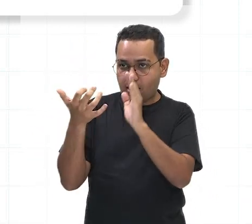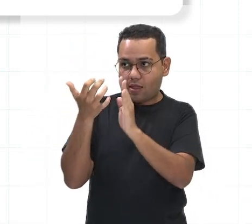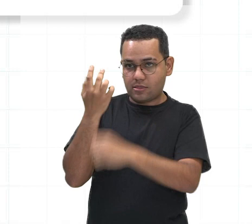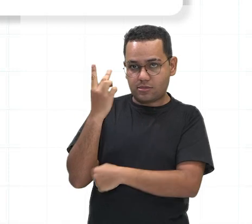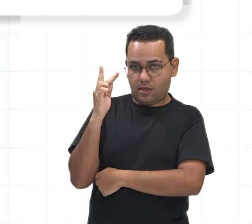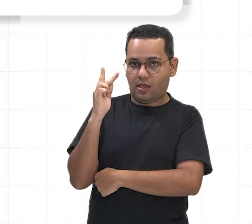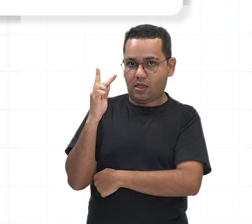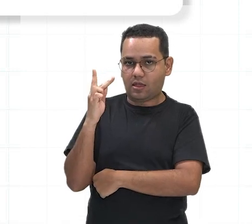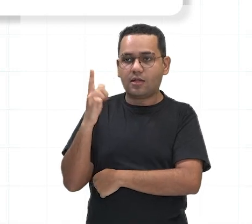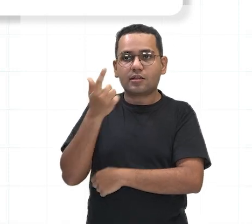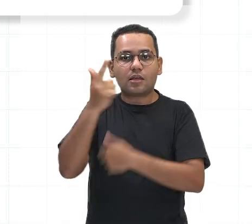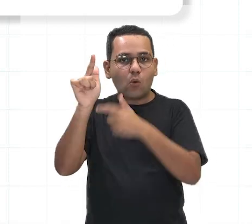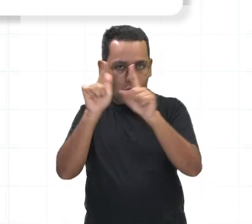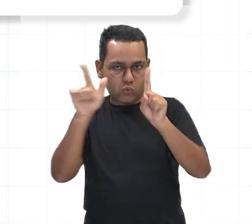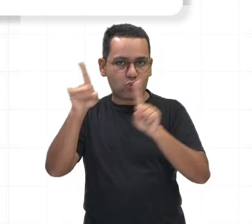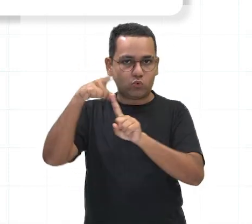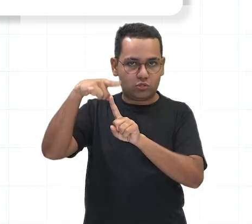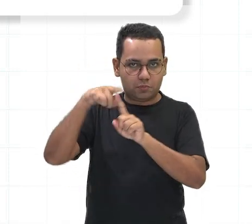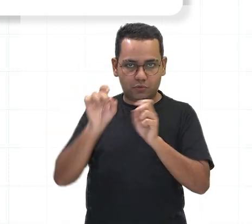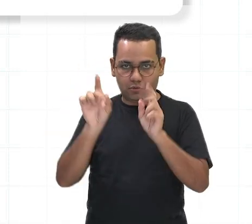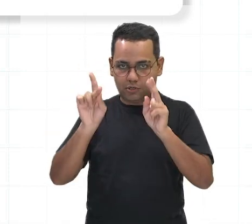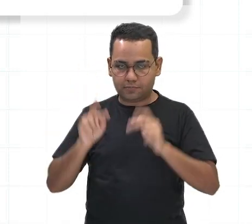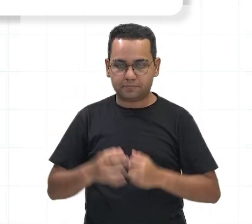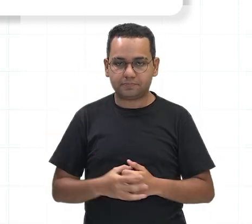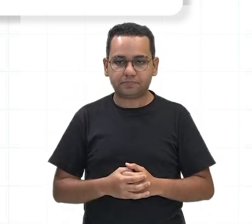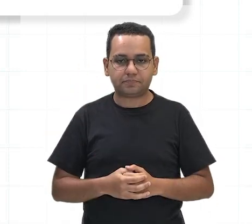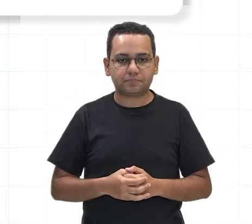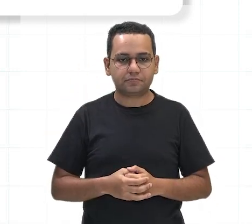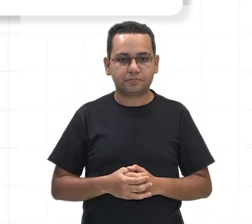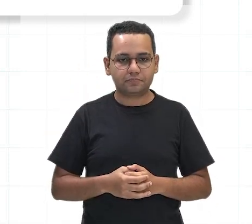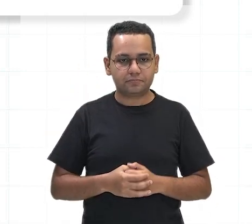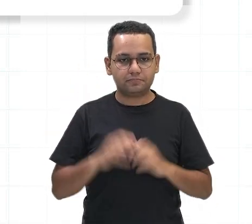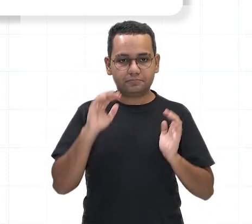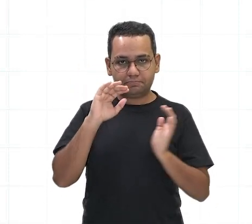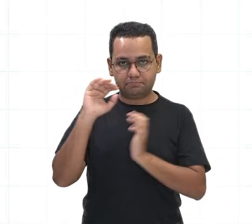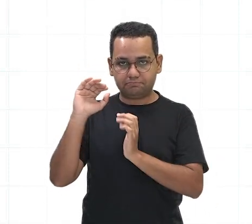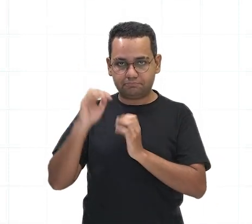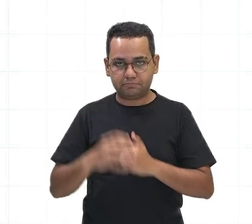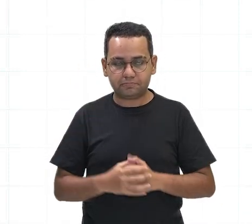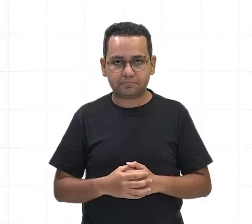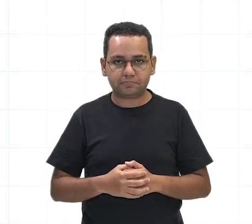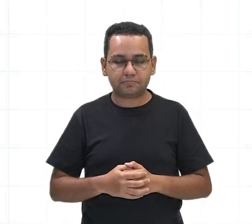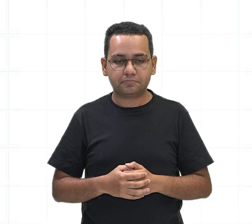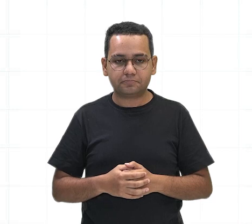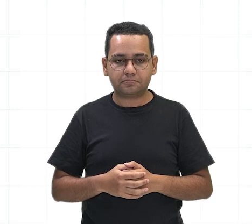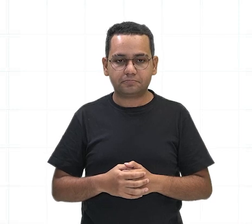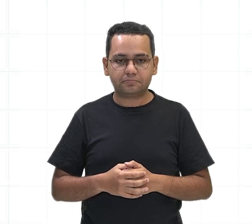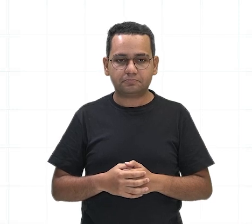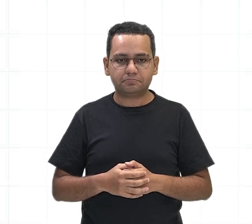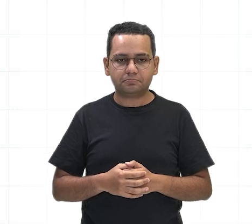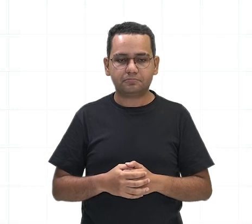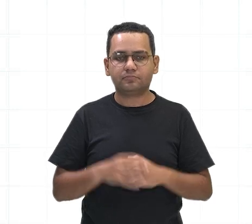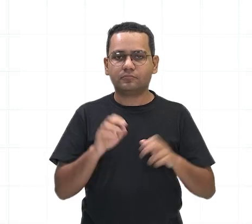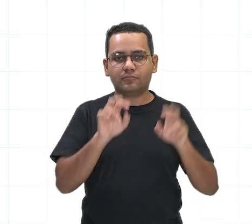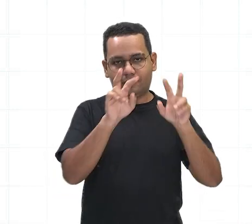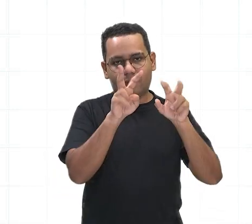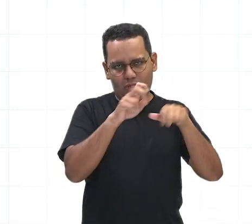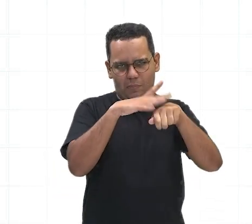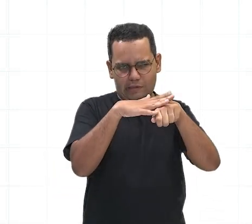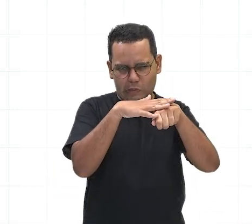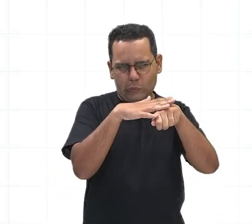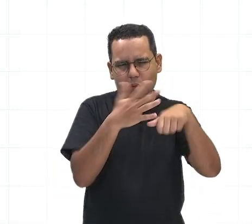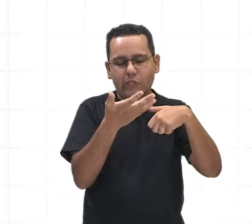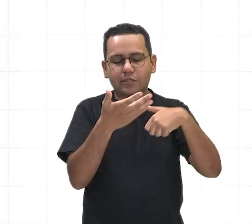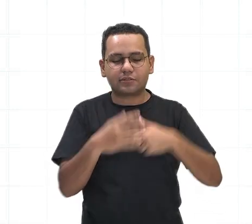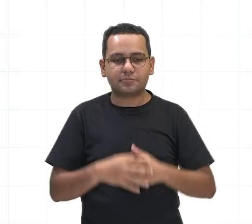outros mosquitos relacionados com outras doenças, tá bom? Na imagem a seguir, a gente observa aí sobre a malária, né?